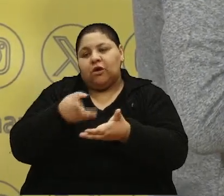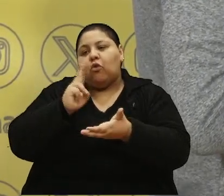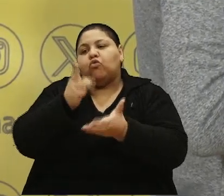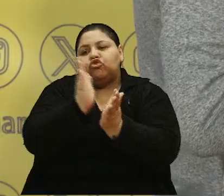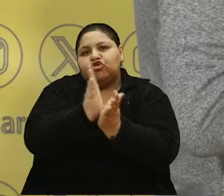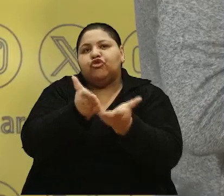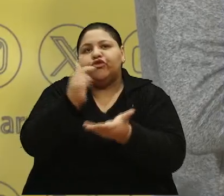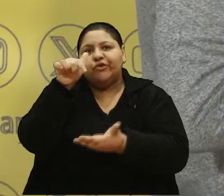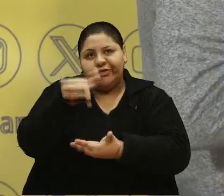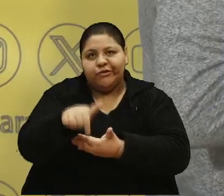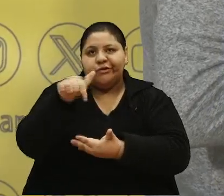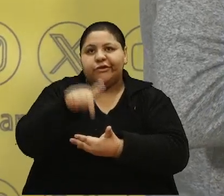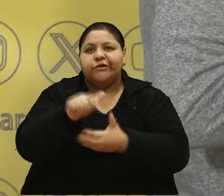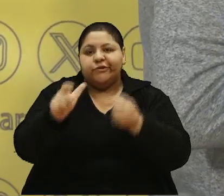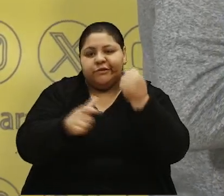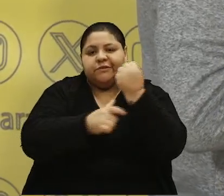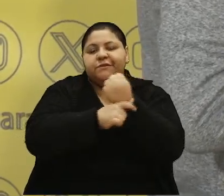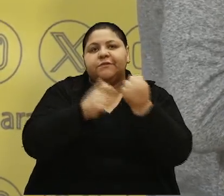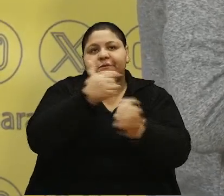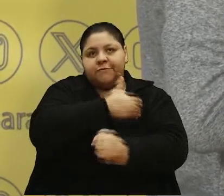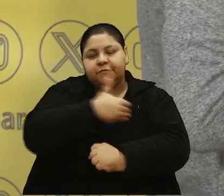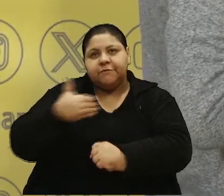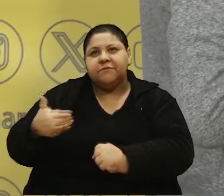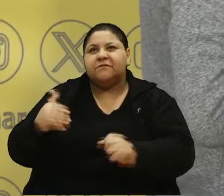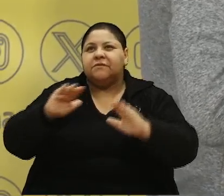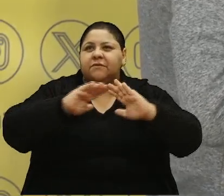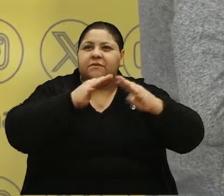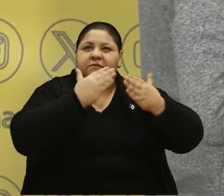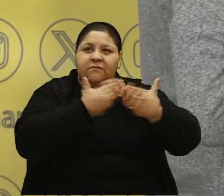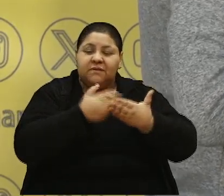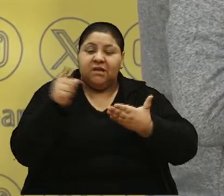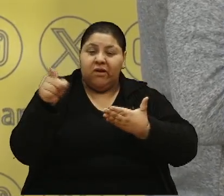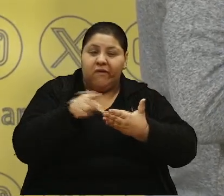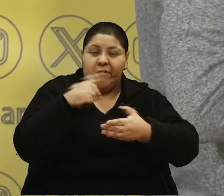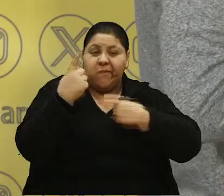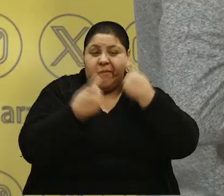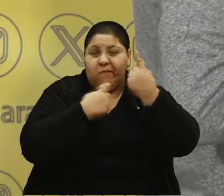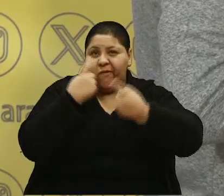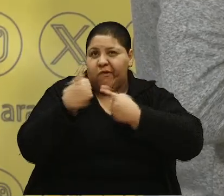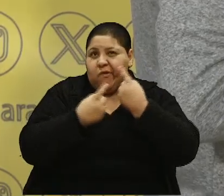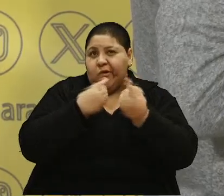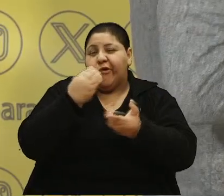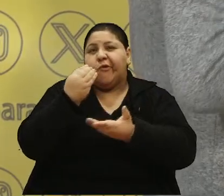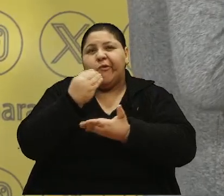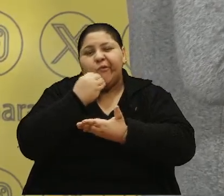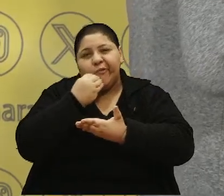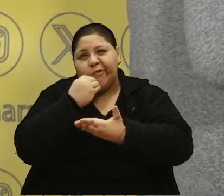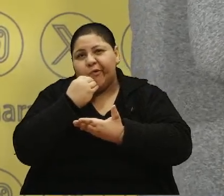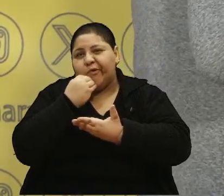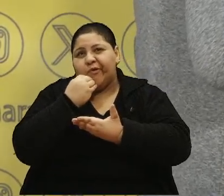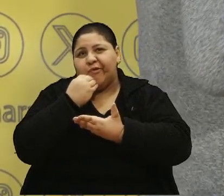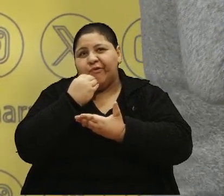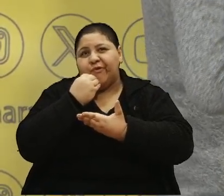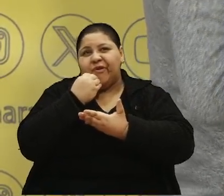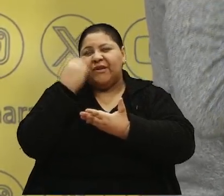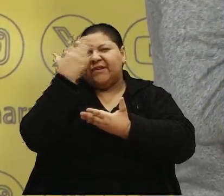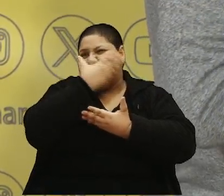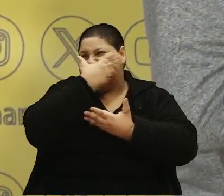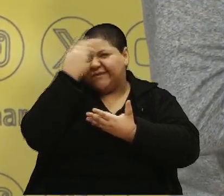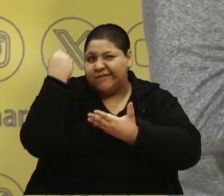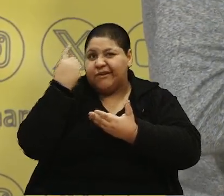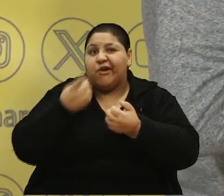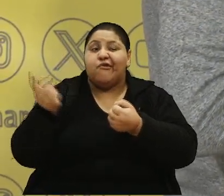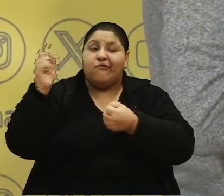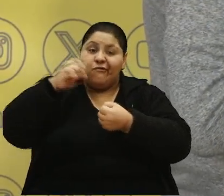e essa questão da segurança pública, né, nas escolas é uma preocupação eminente e que muitas vezes acaba se esquecendo, volta